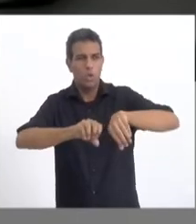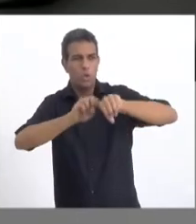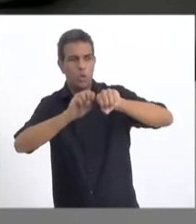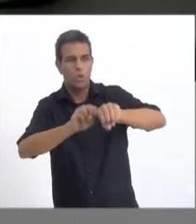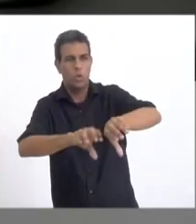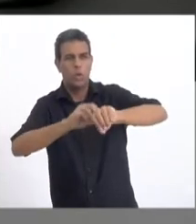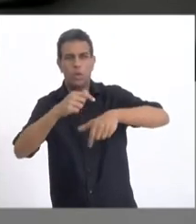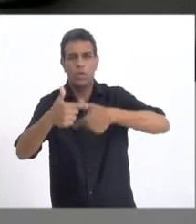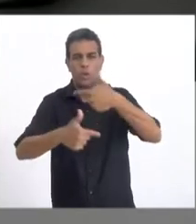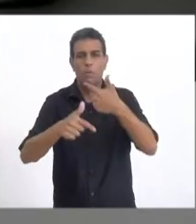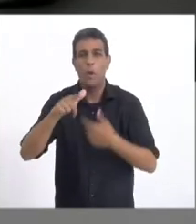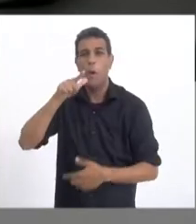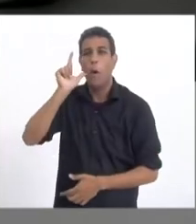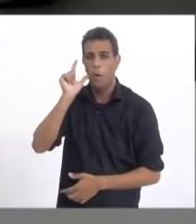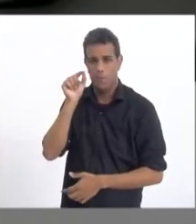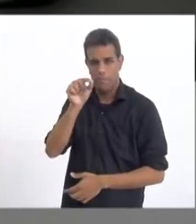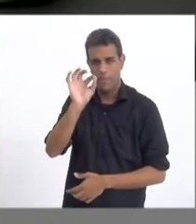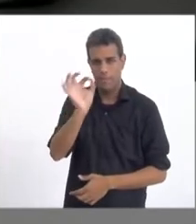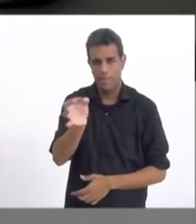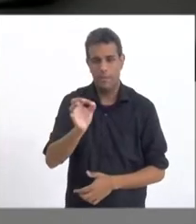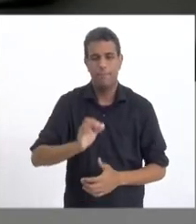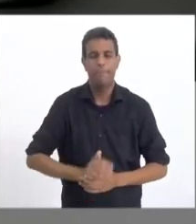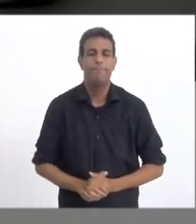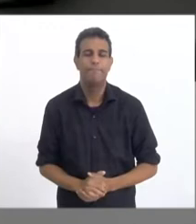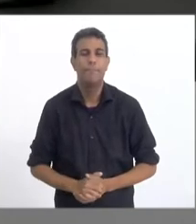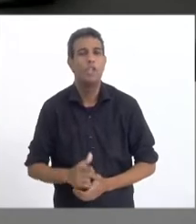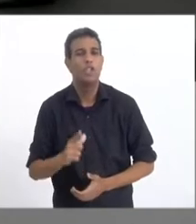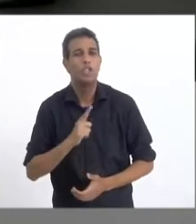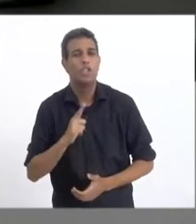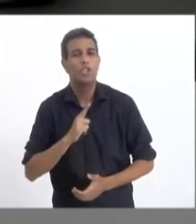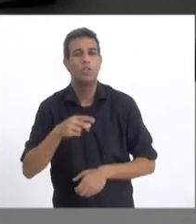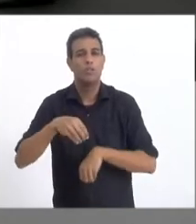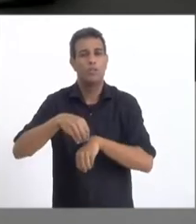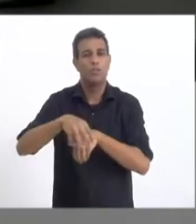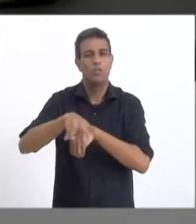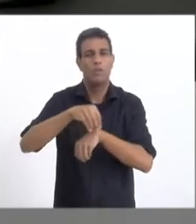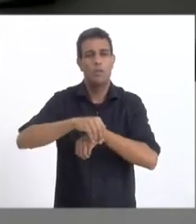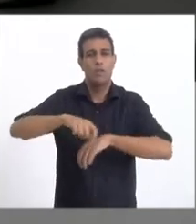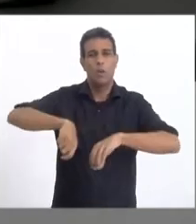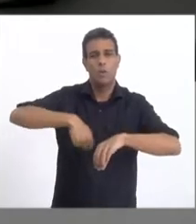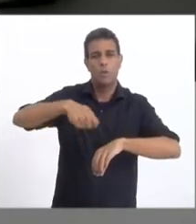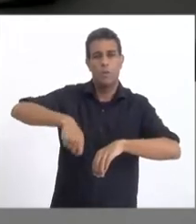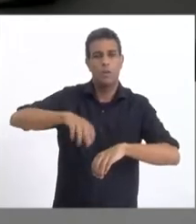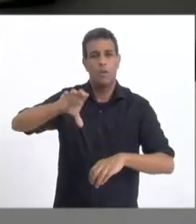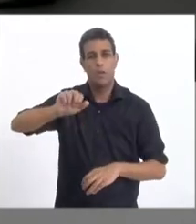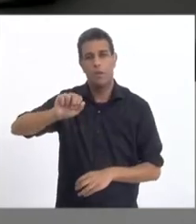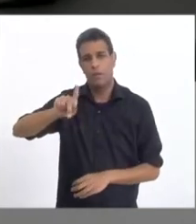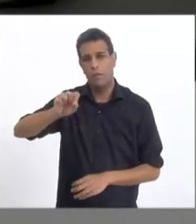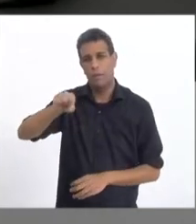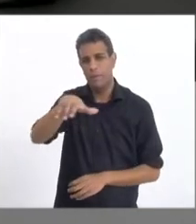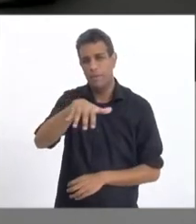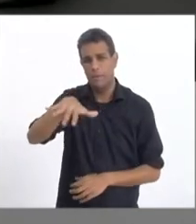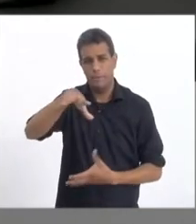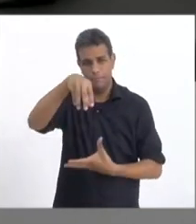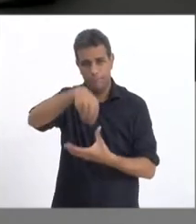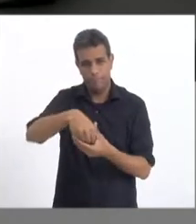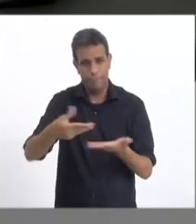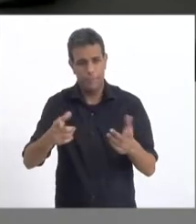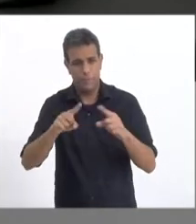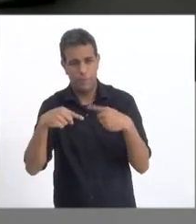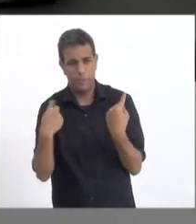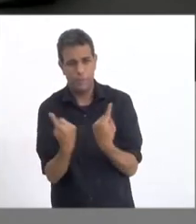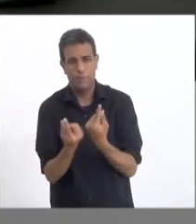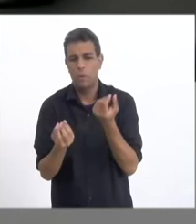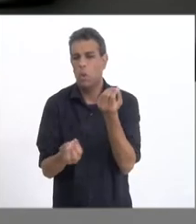permanente. Ontem, especificamente, estava comentando com a cozinheira do CAPS que estaríamos aqui nessa audiência